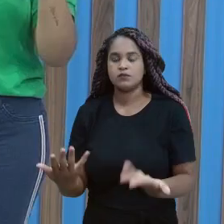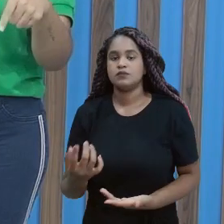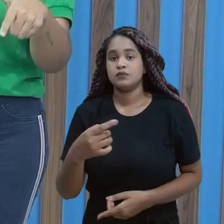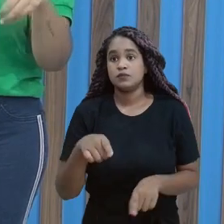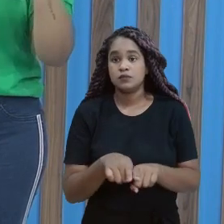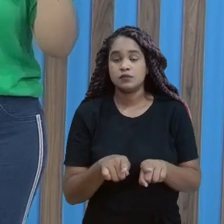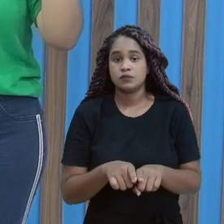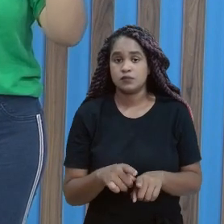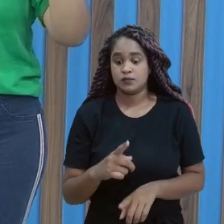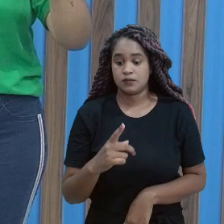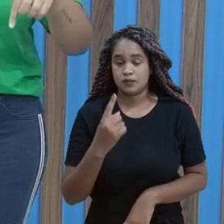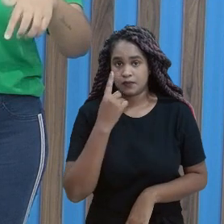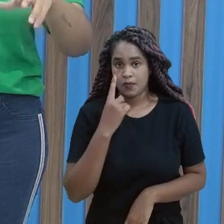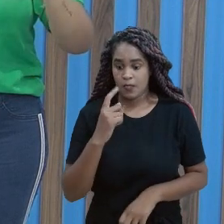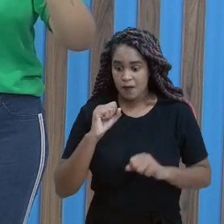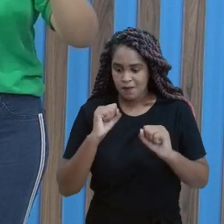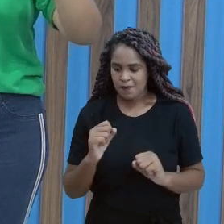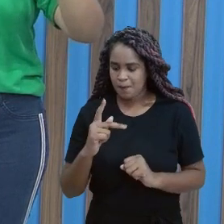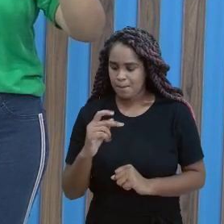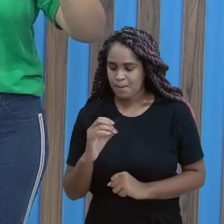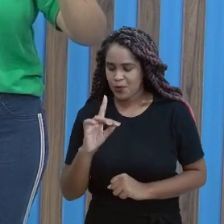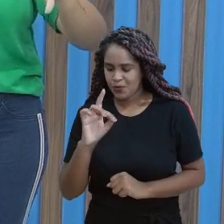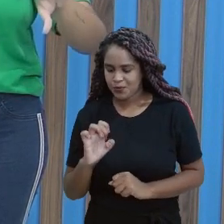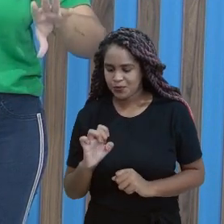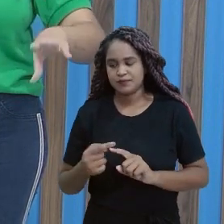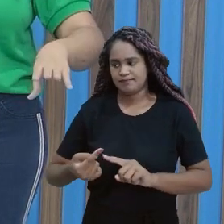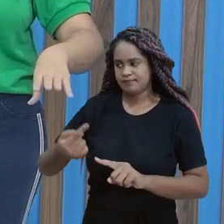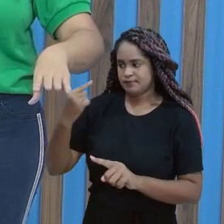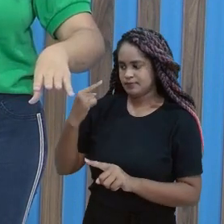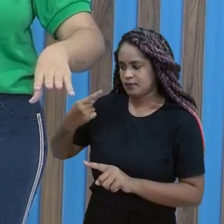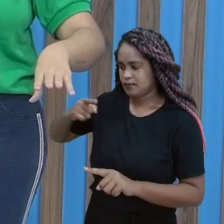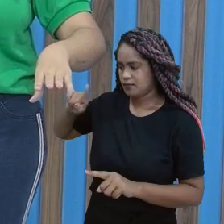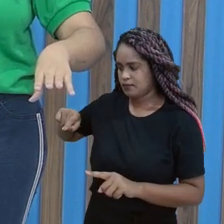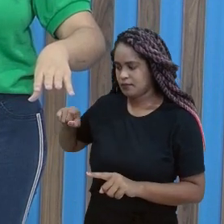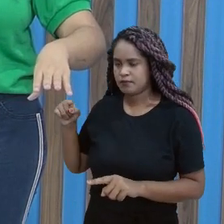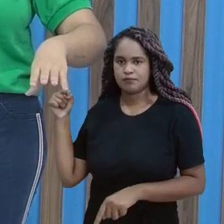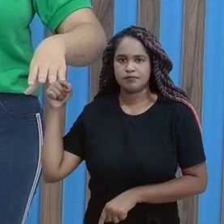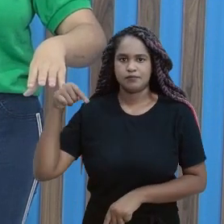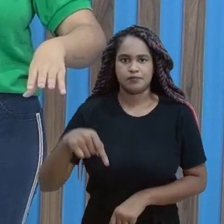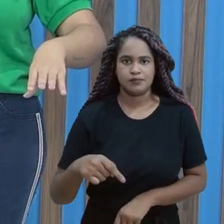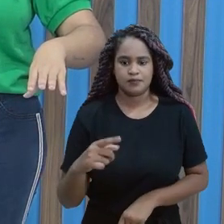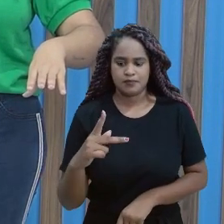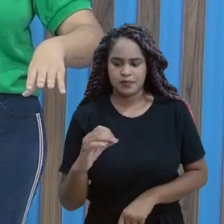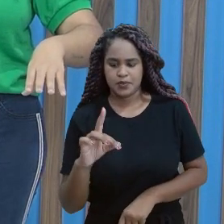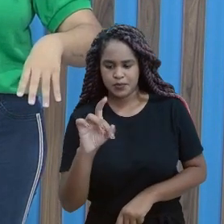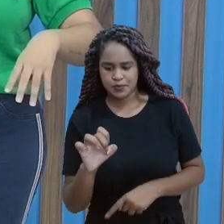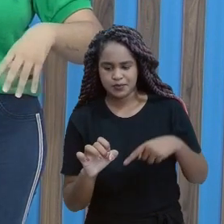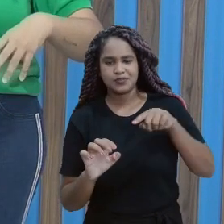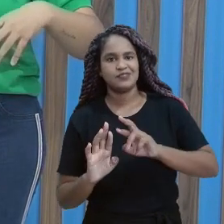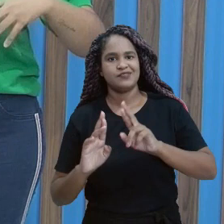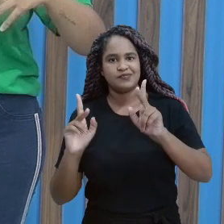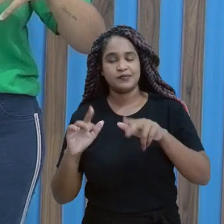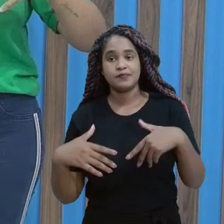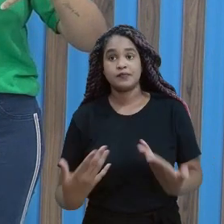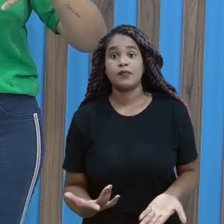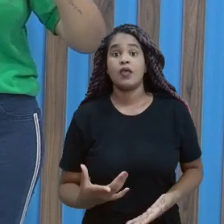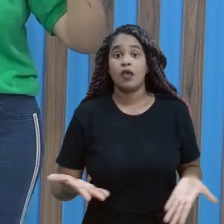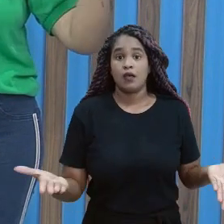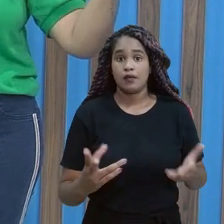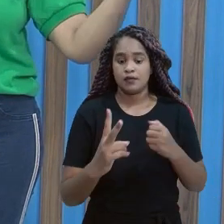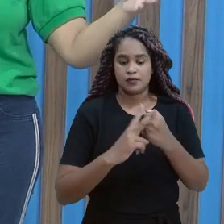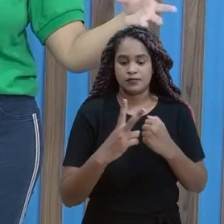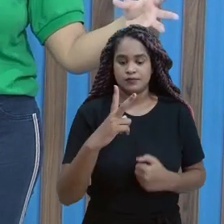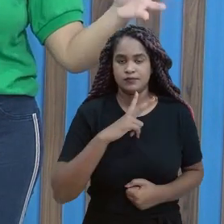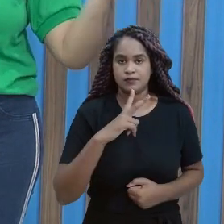passado e presente. No verbo ter, a gente tem no mesmo tempo verbal a diferença sendo acentuada na